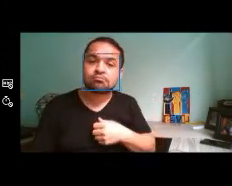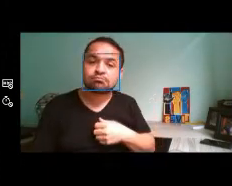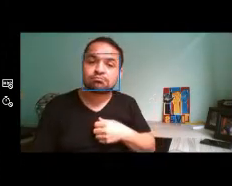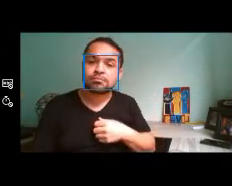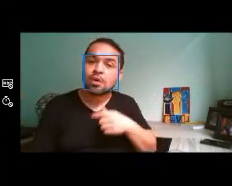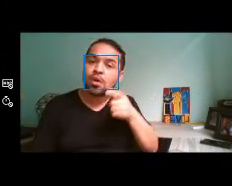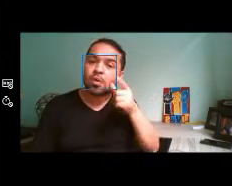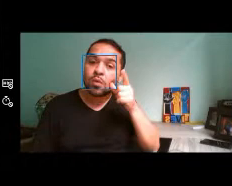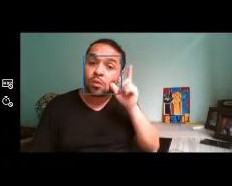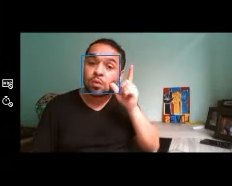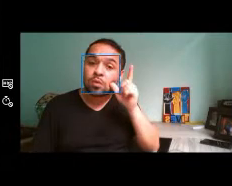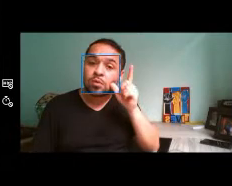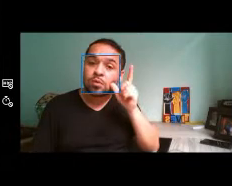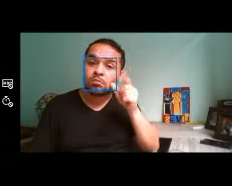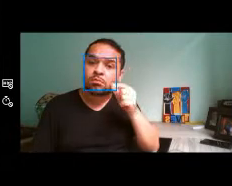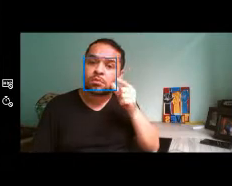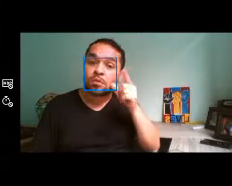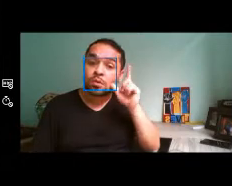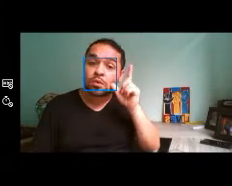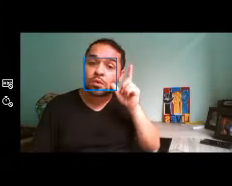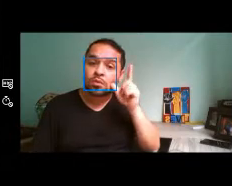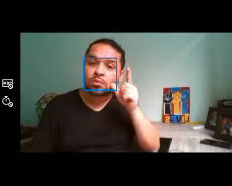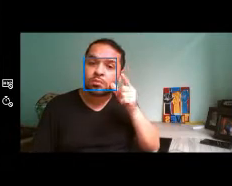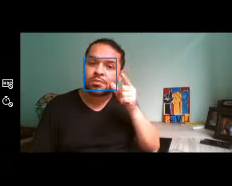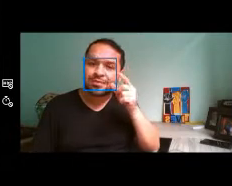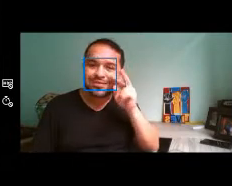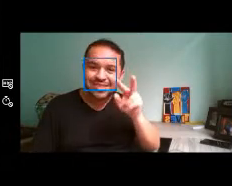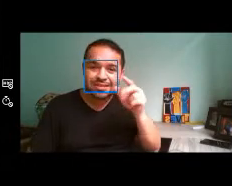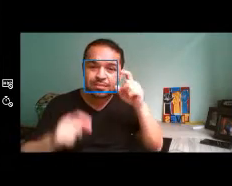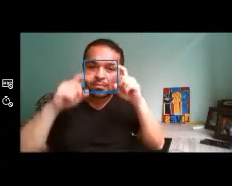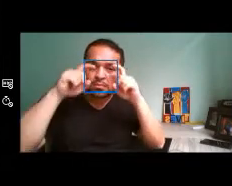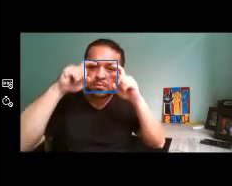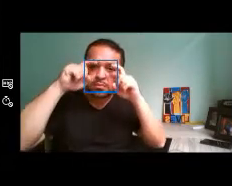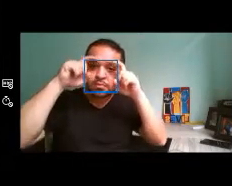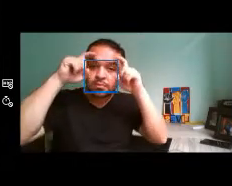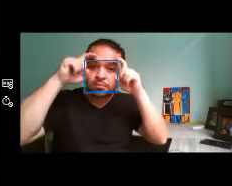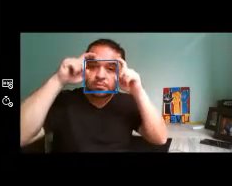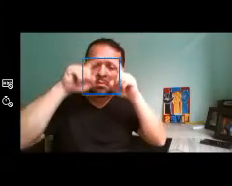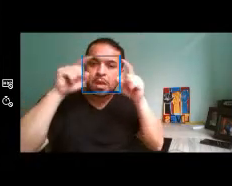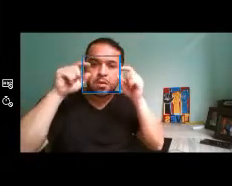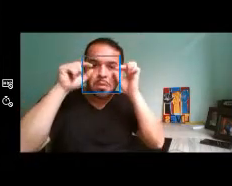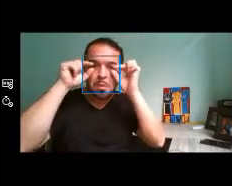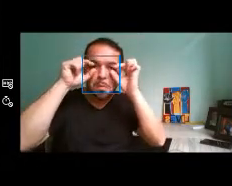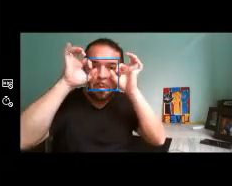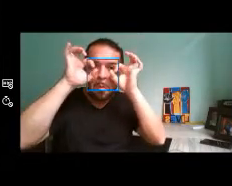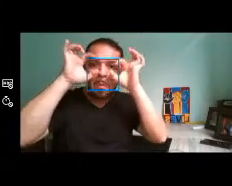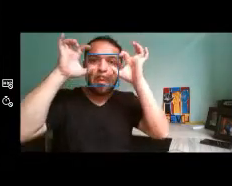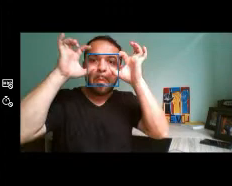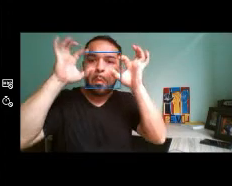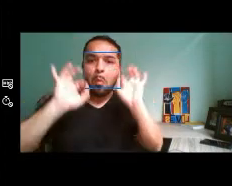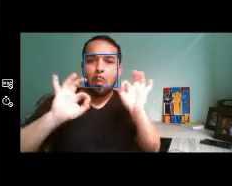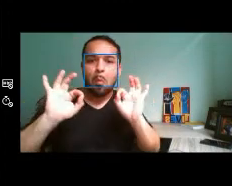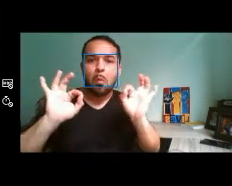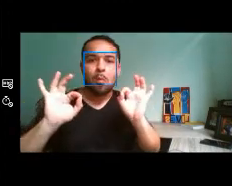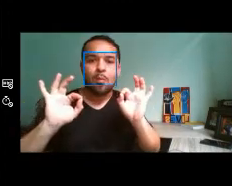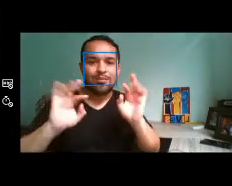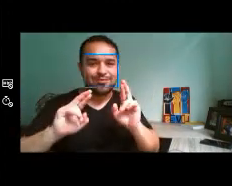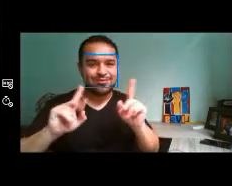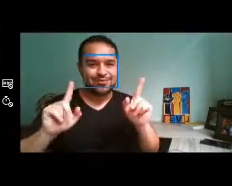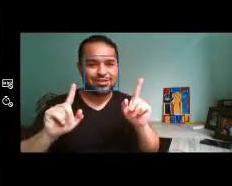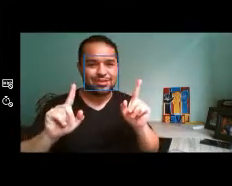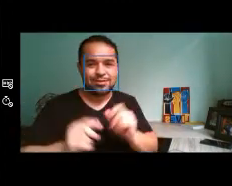precisar arregalar os olhos. Tá vendo? Você pode levantar a sobrancelha sem arregalar os olhos. Por isso são símbolos diferentes.